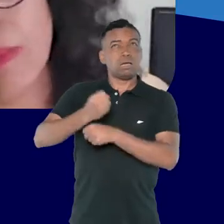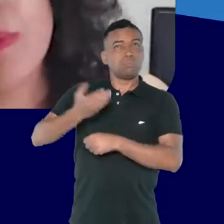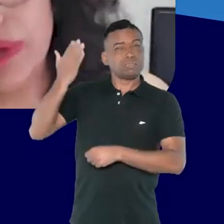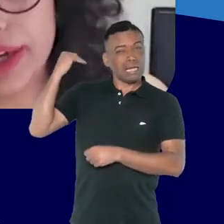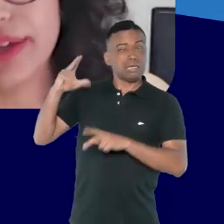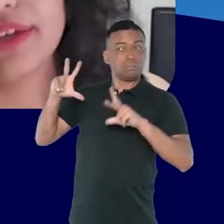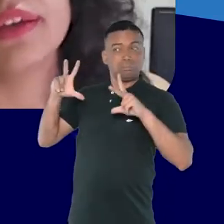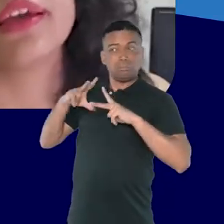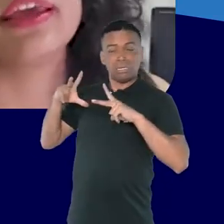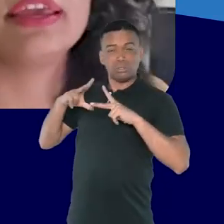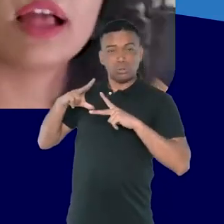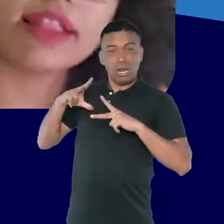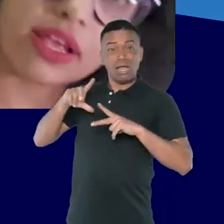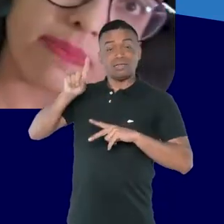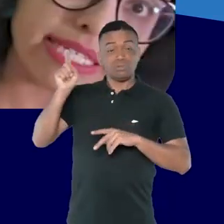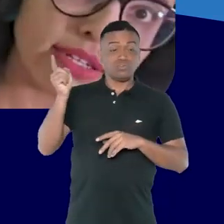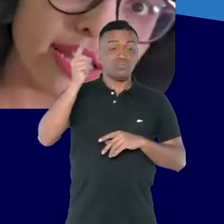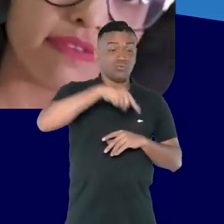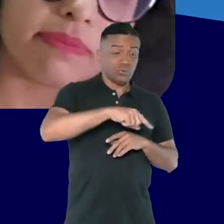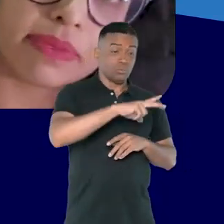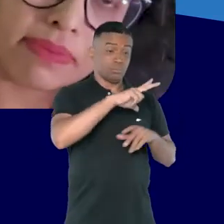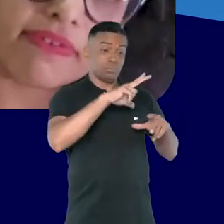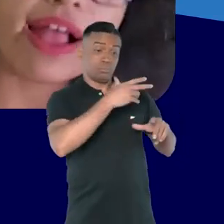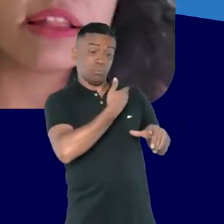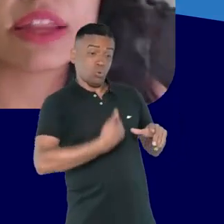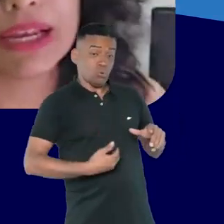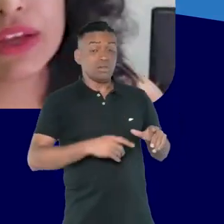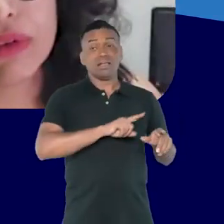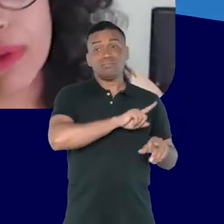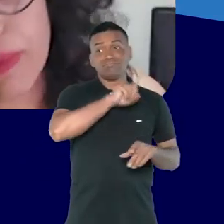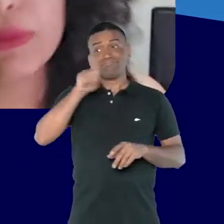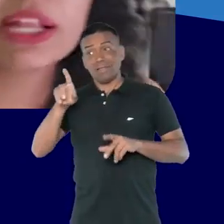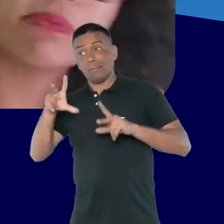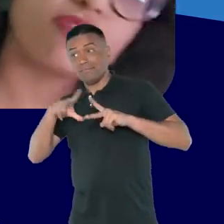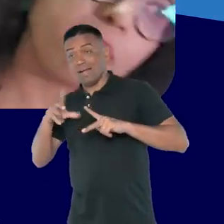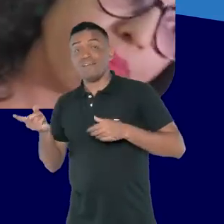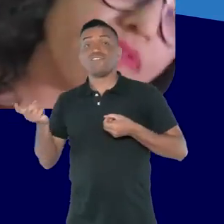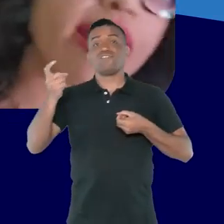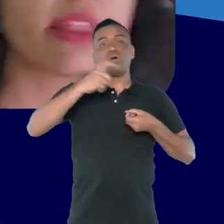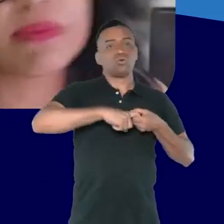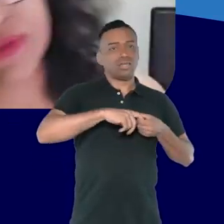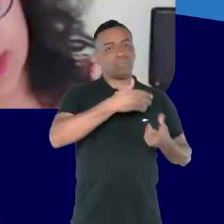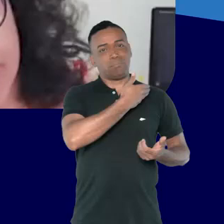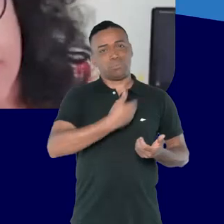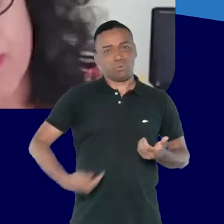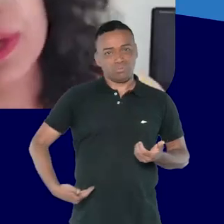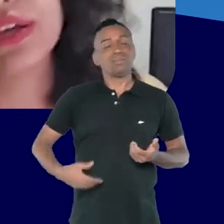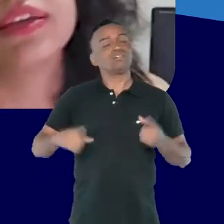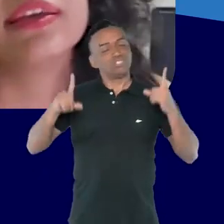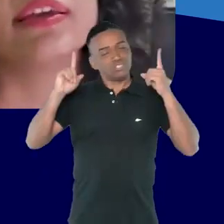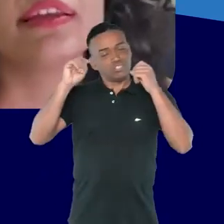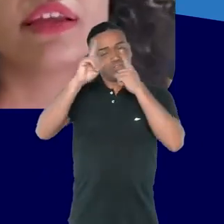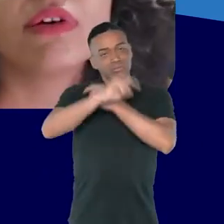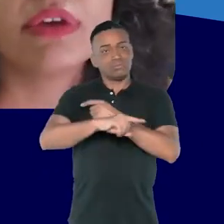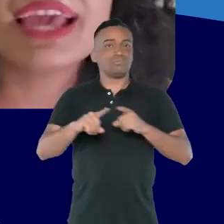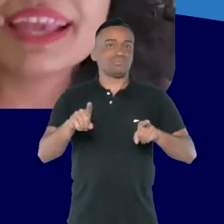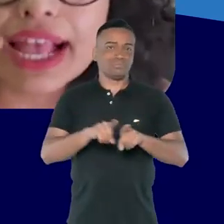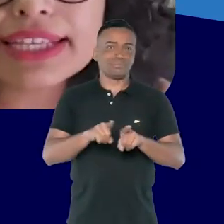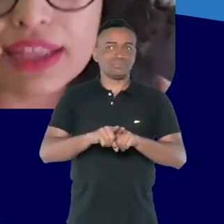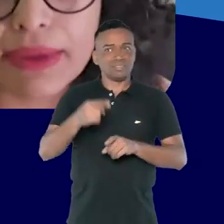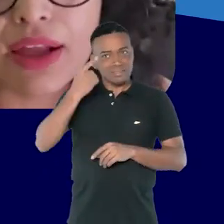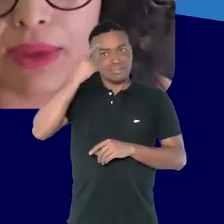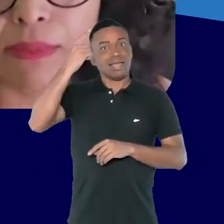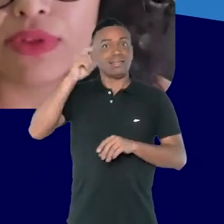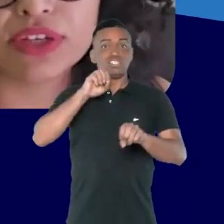só numa escola pública. E até ano passado eu estava em privada, trabalhei numa pública, depois fui para privada, depois voltei para a pública. Então, e